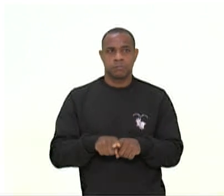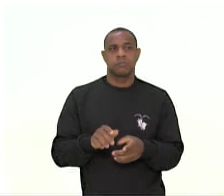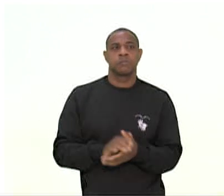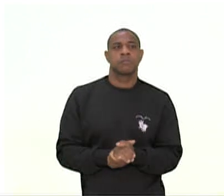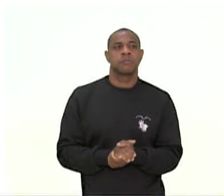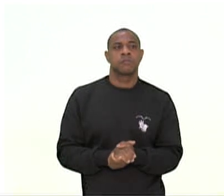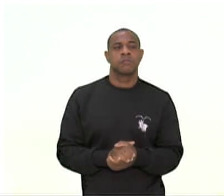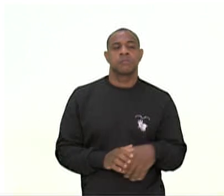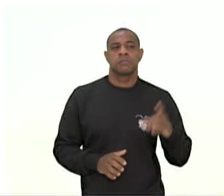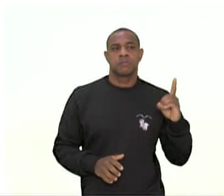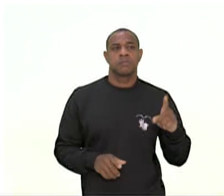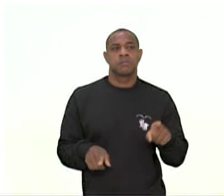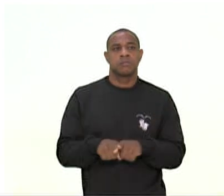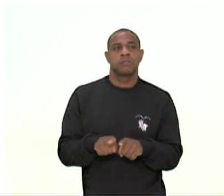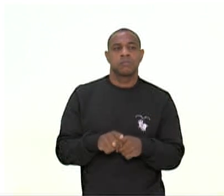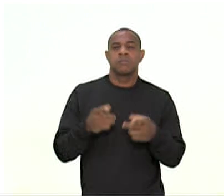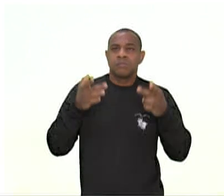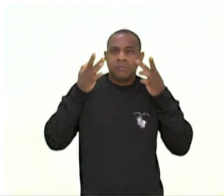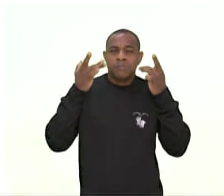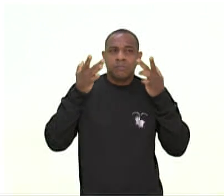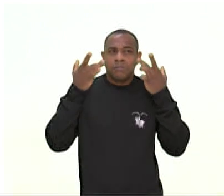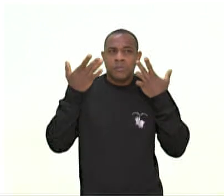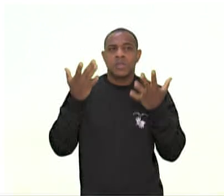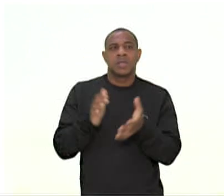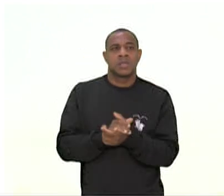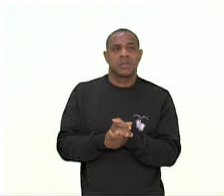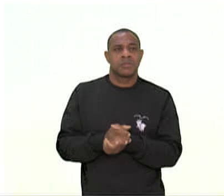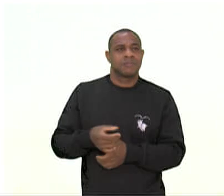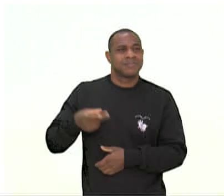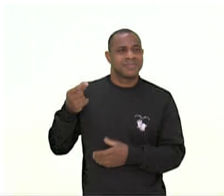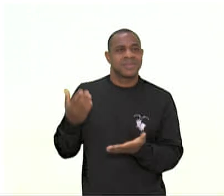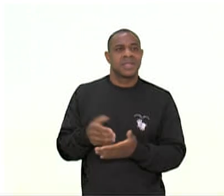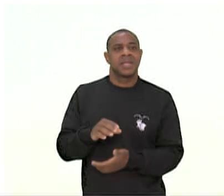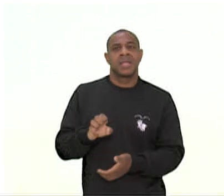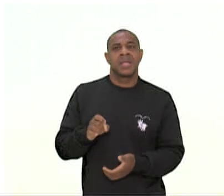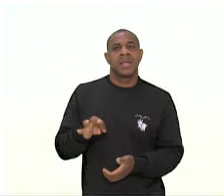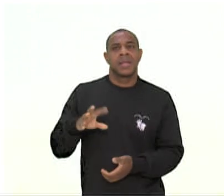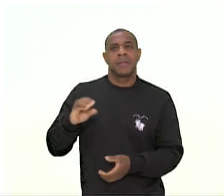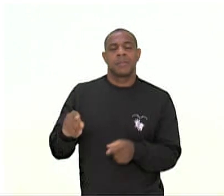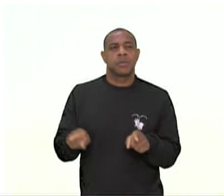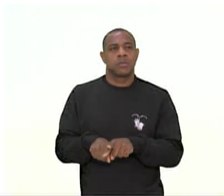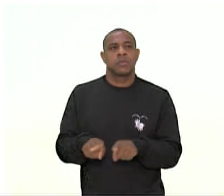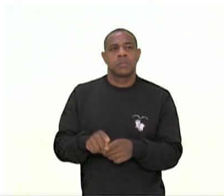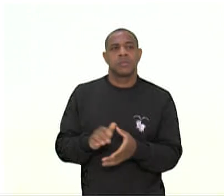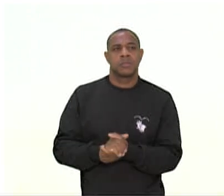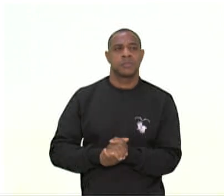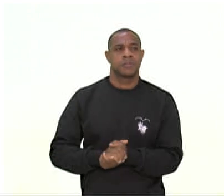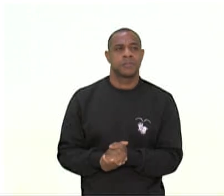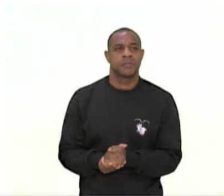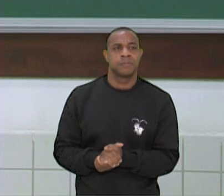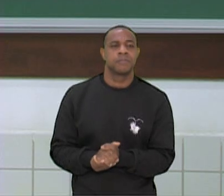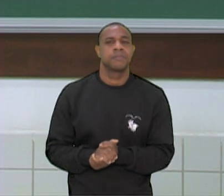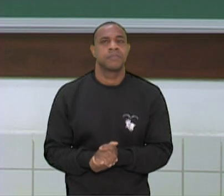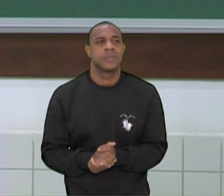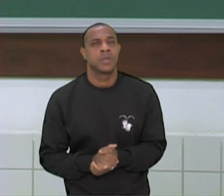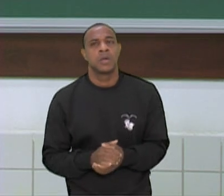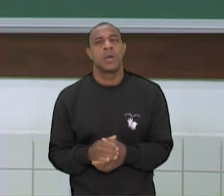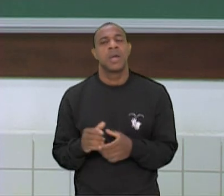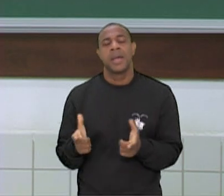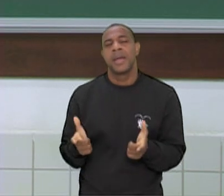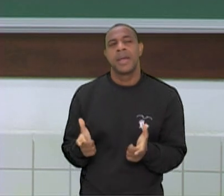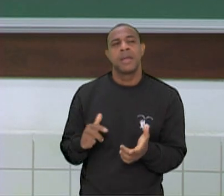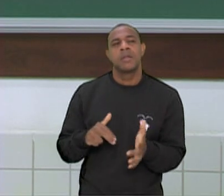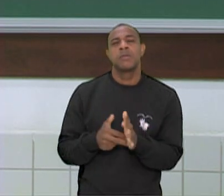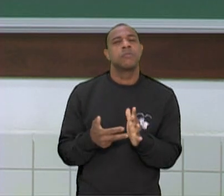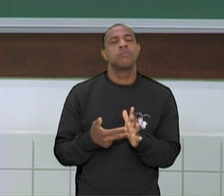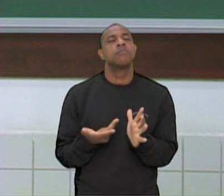também sofreu influência do teatro épico, né, brechtiano aí, que é aquele teatro de arena, onde as pessoas,